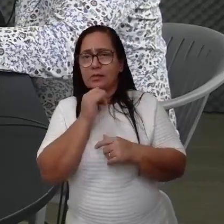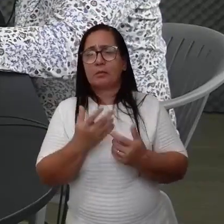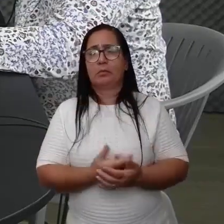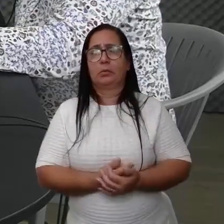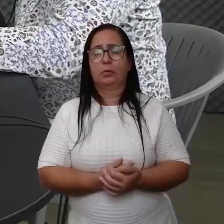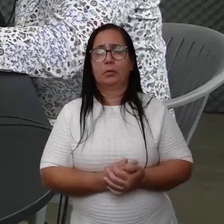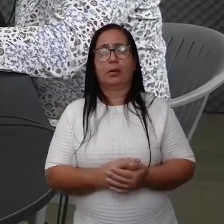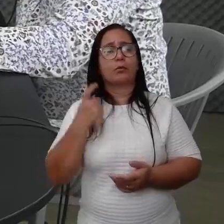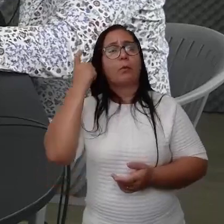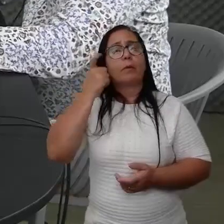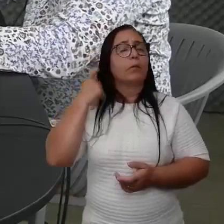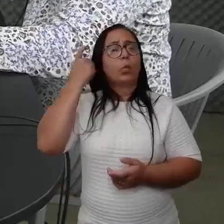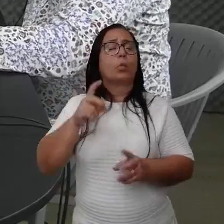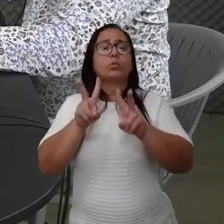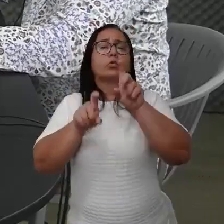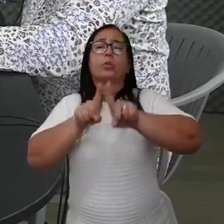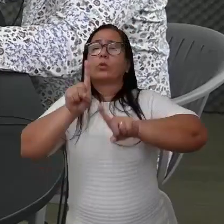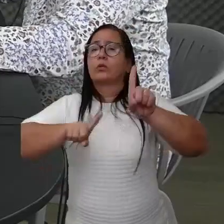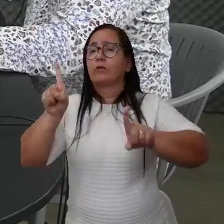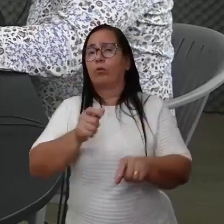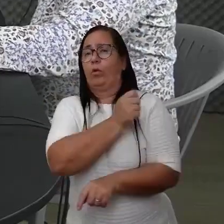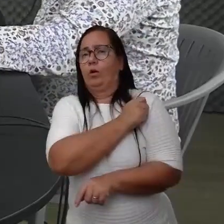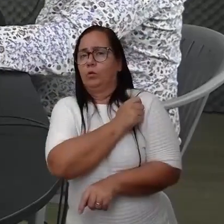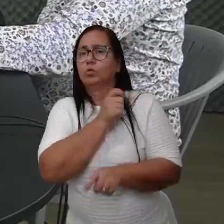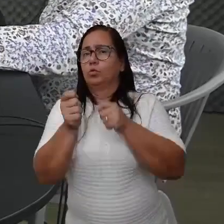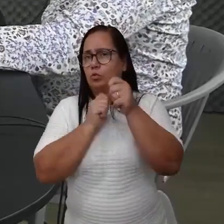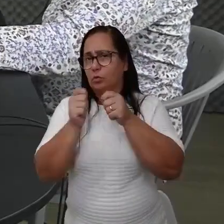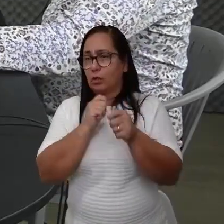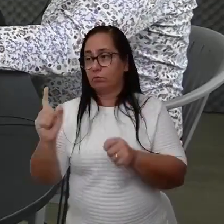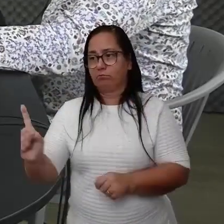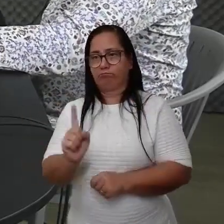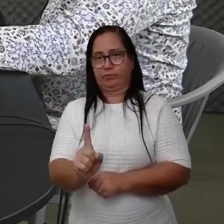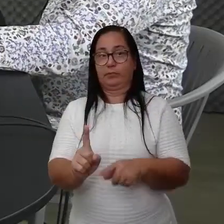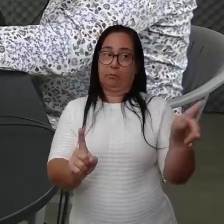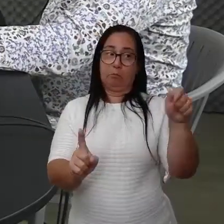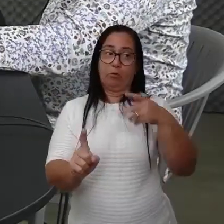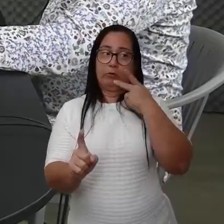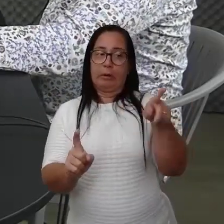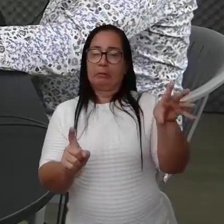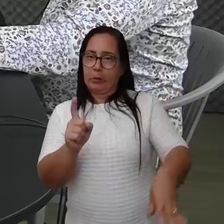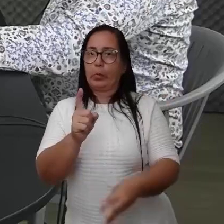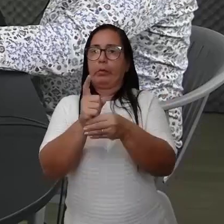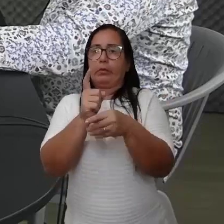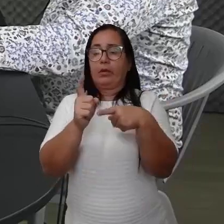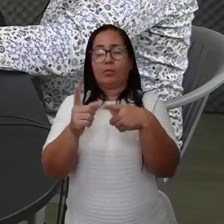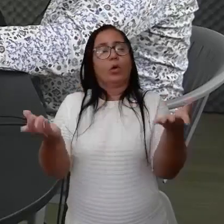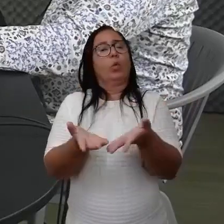muito essa coisa do nível do estudante de jornalismo que chega, e aí a André também pode falar melhor, porque